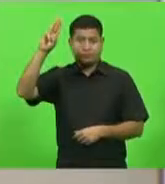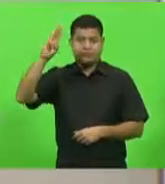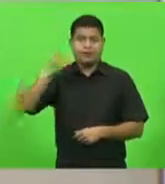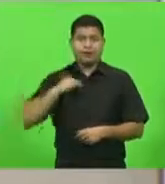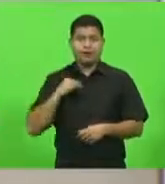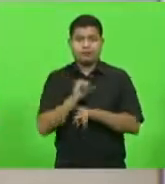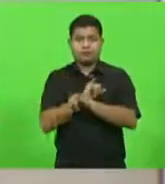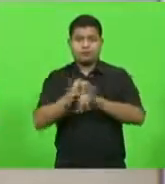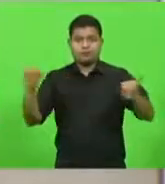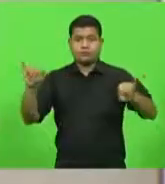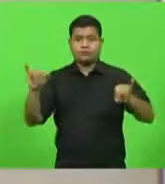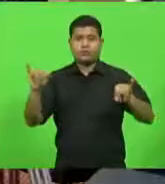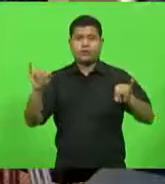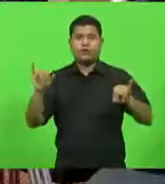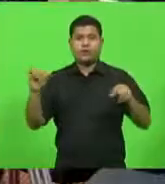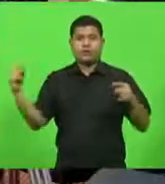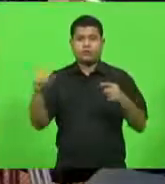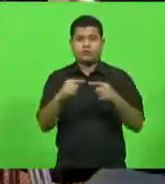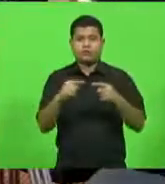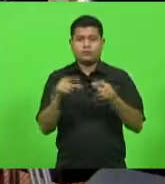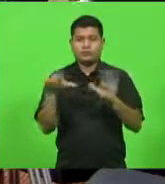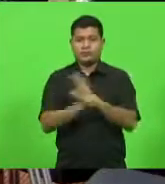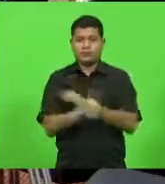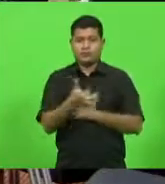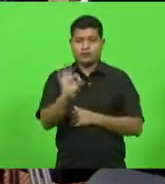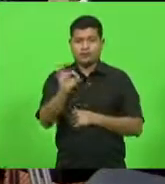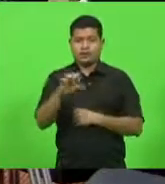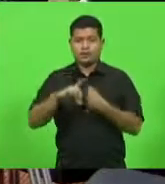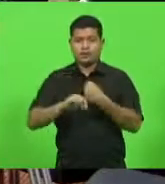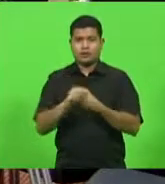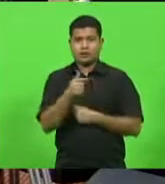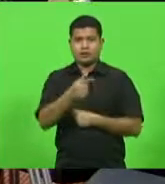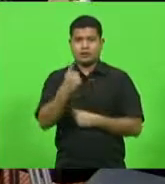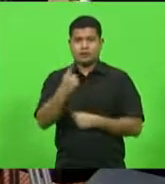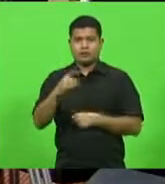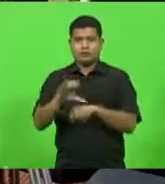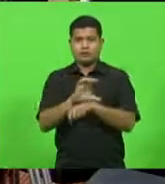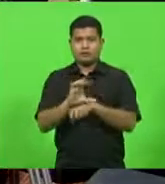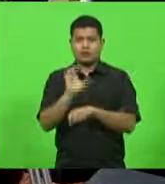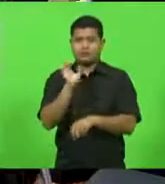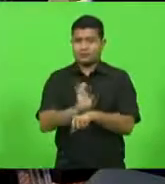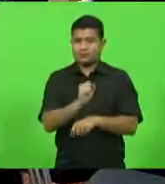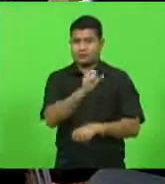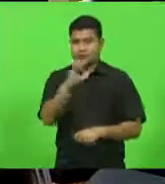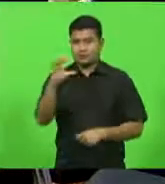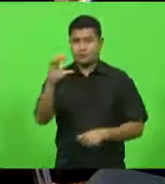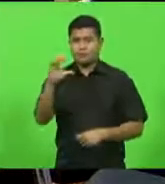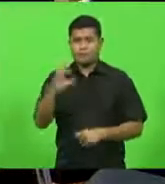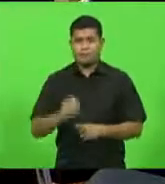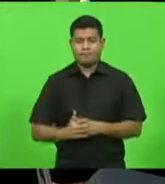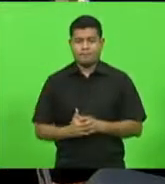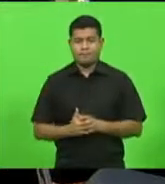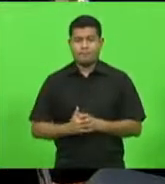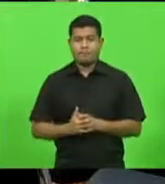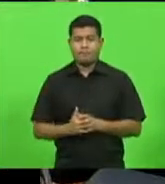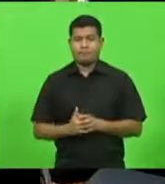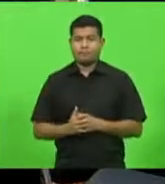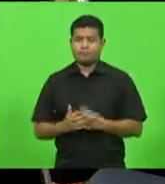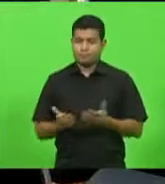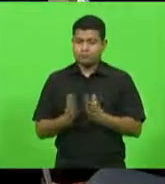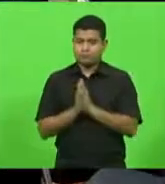prevista no inciso 10º do artigo 71 da Constituição do Estado de Santa Catarina. Na bondade,